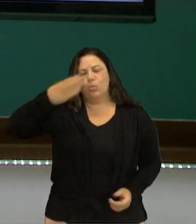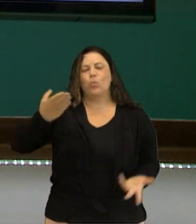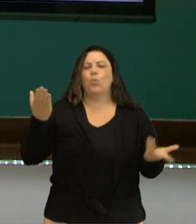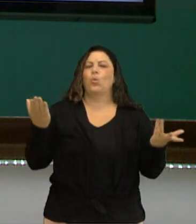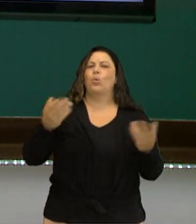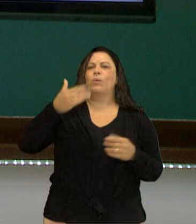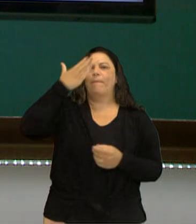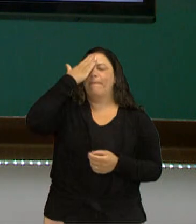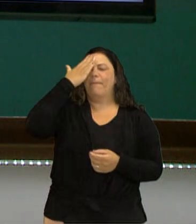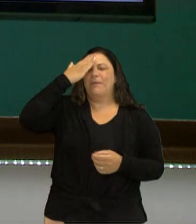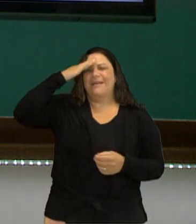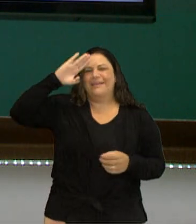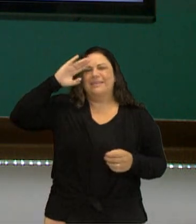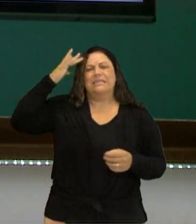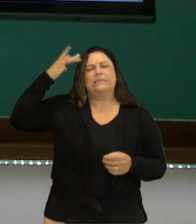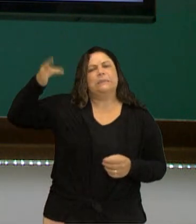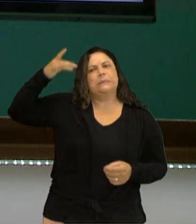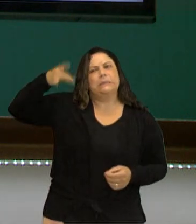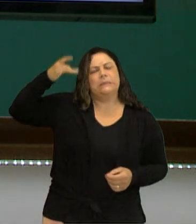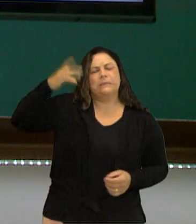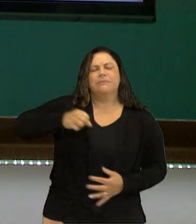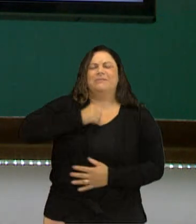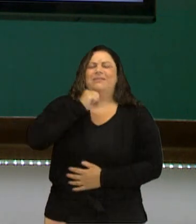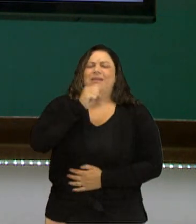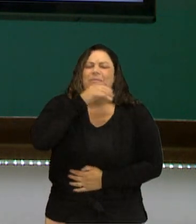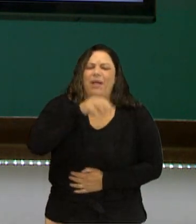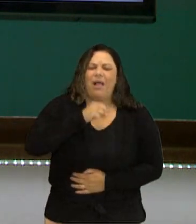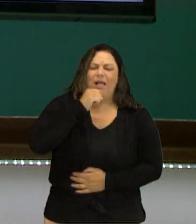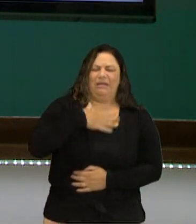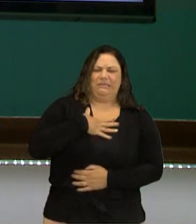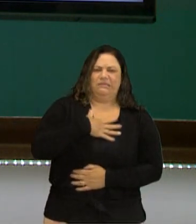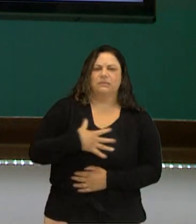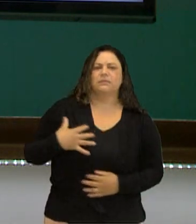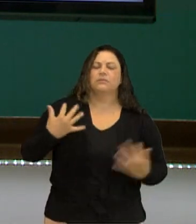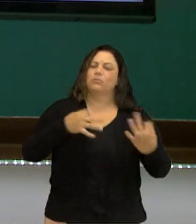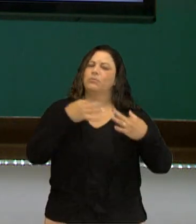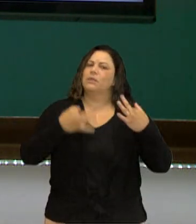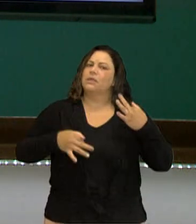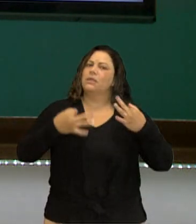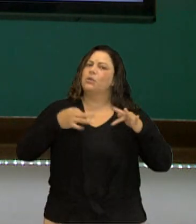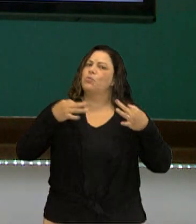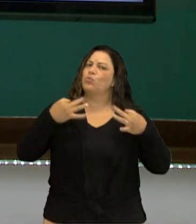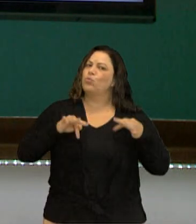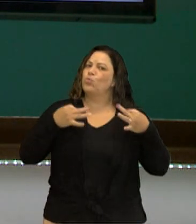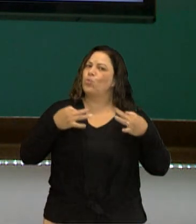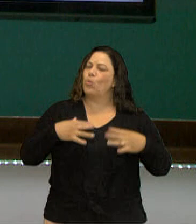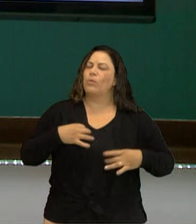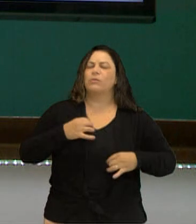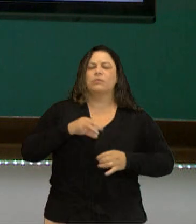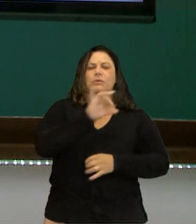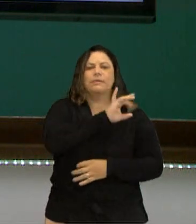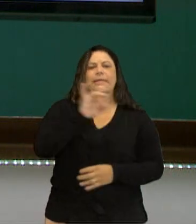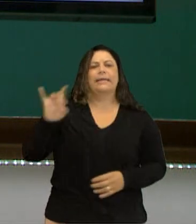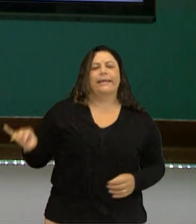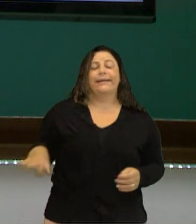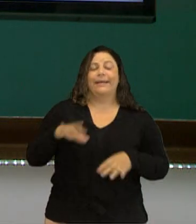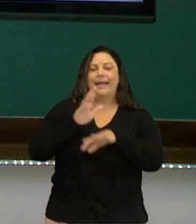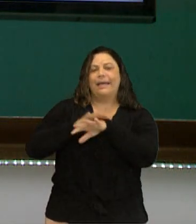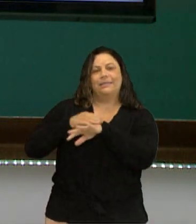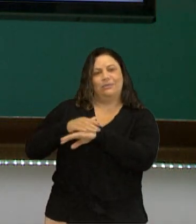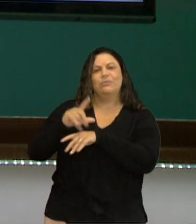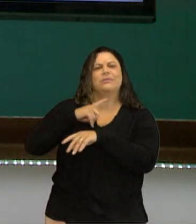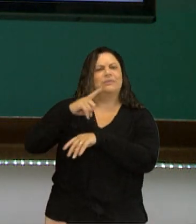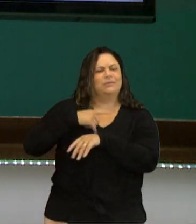tem febre, se tem enjoo, se tem uma dor. Cada doença tem os seus sintomas